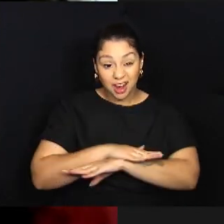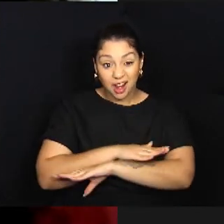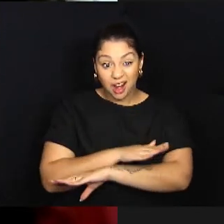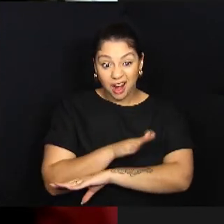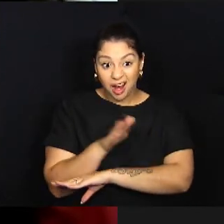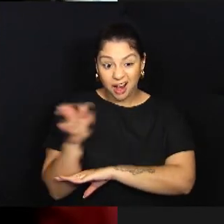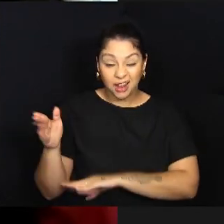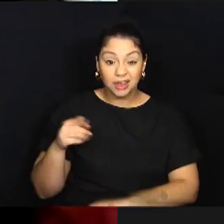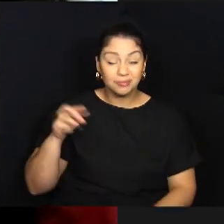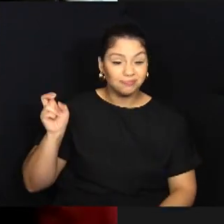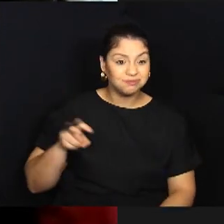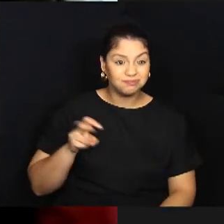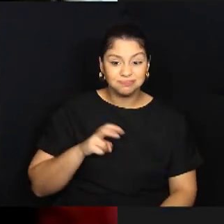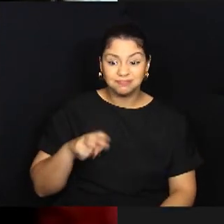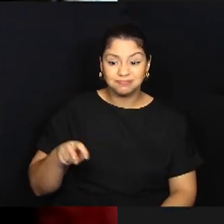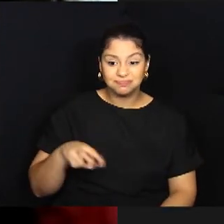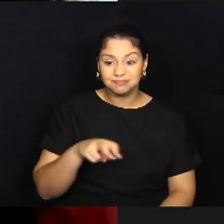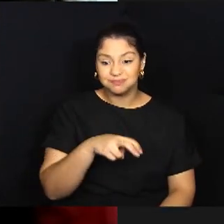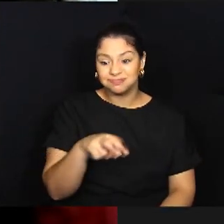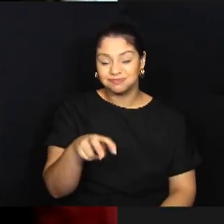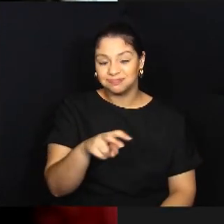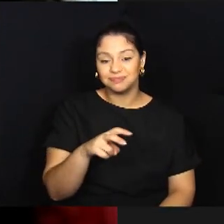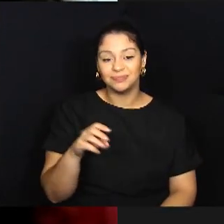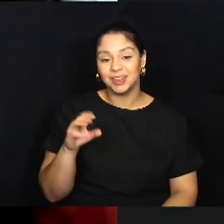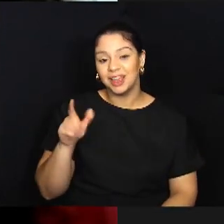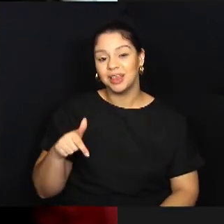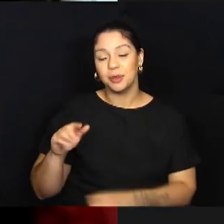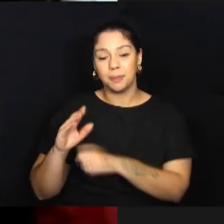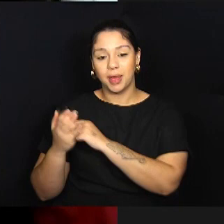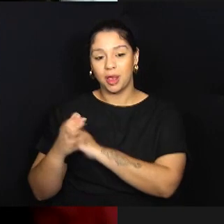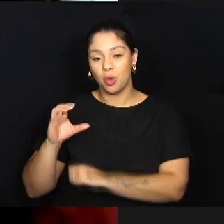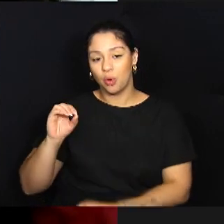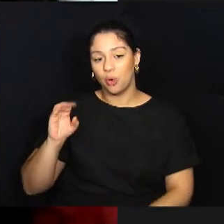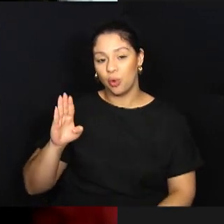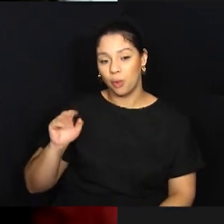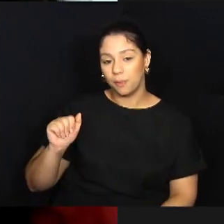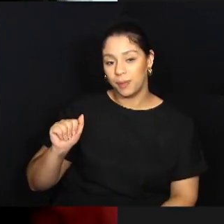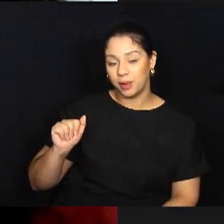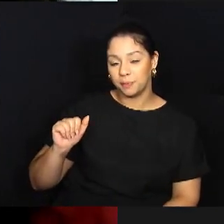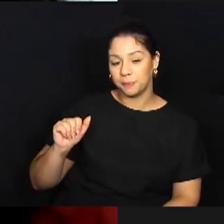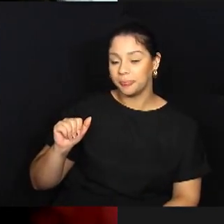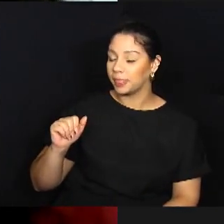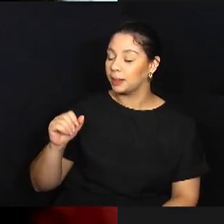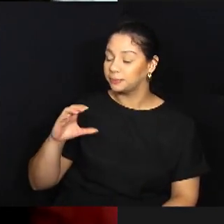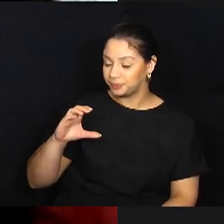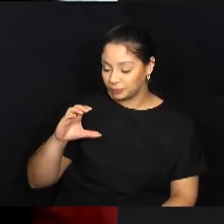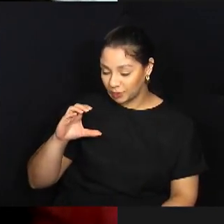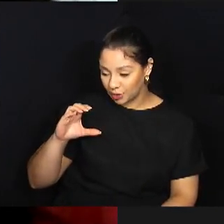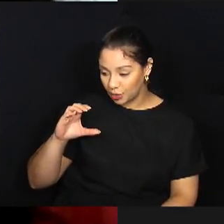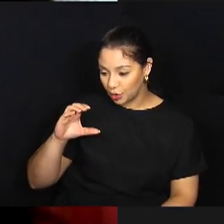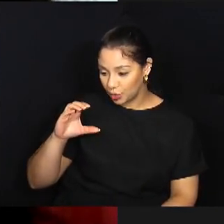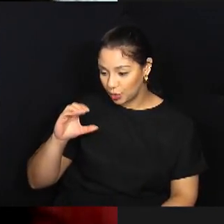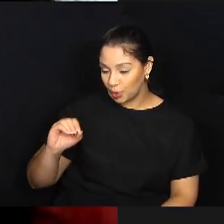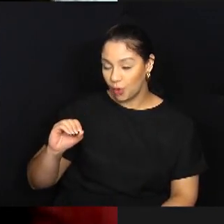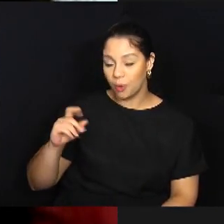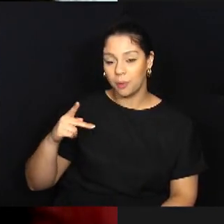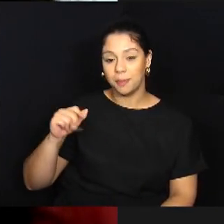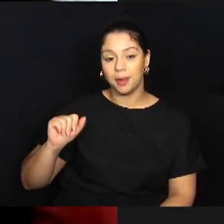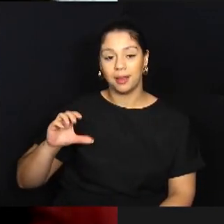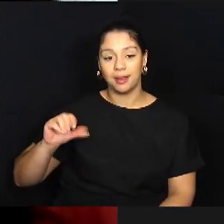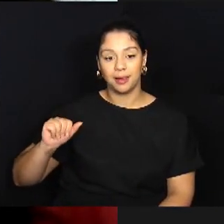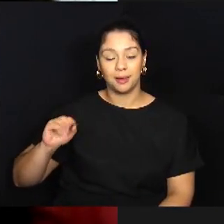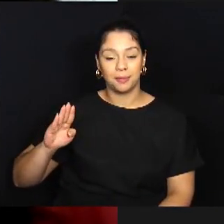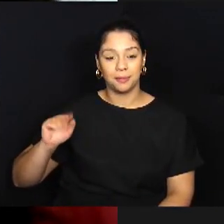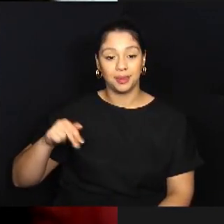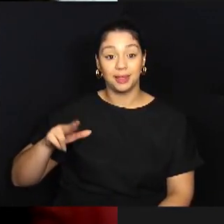ali entre Copacabana e Leblon, né? Fazendo ali, foram 14 quilômetros. Então é isso, tem que ter disposição, tem que estar